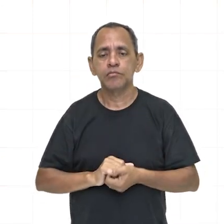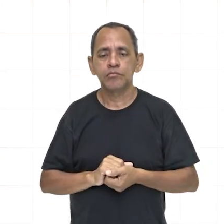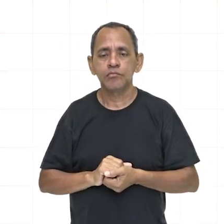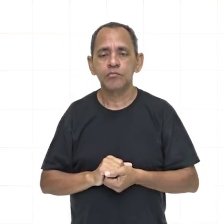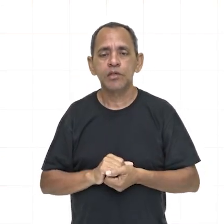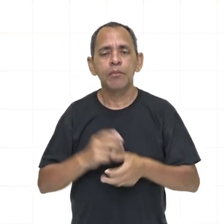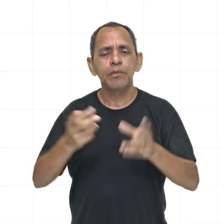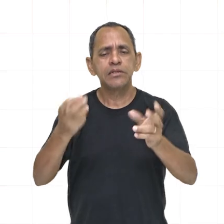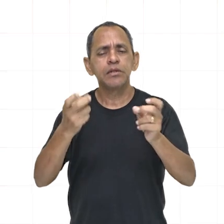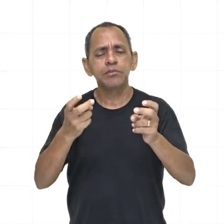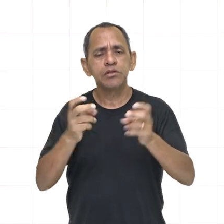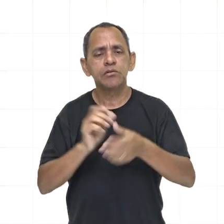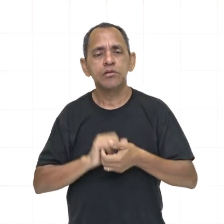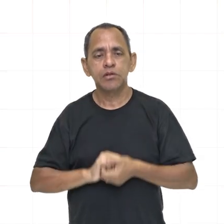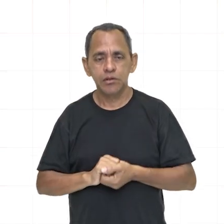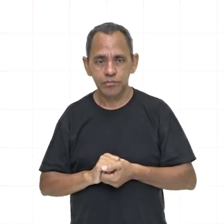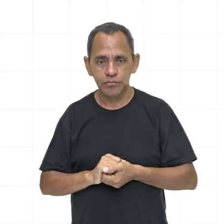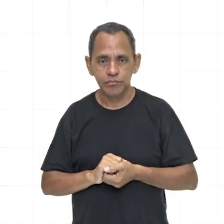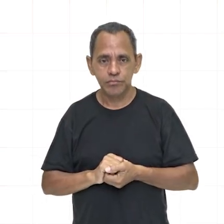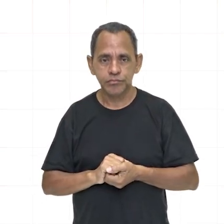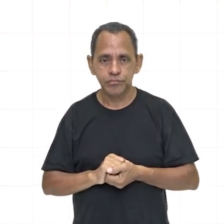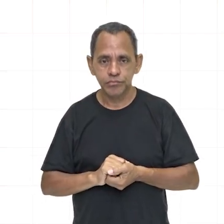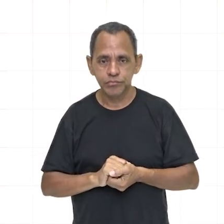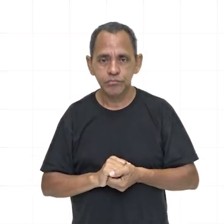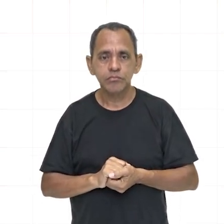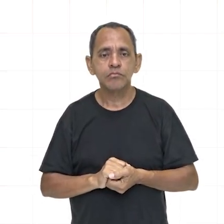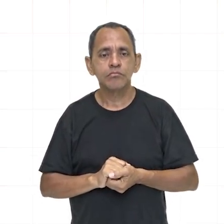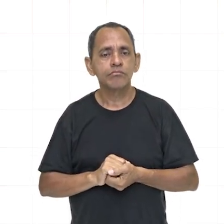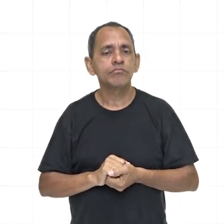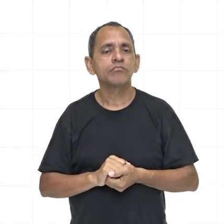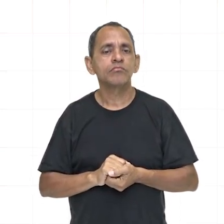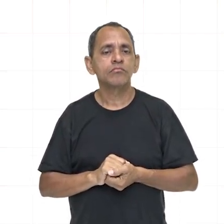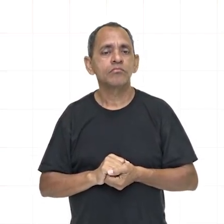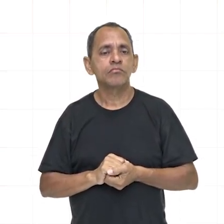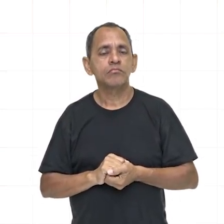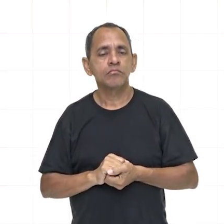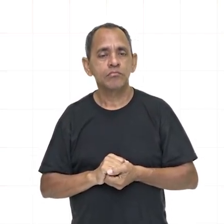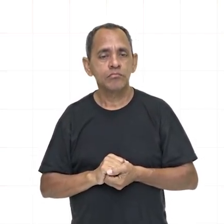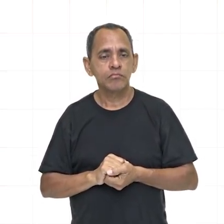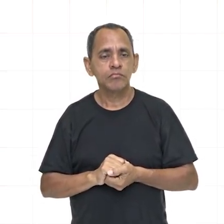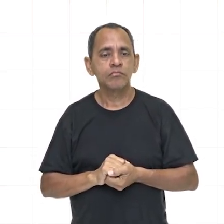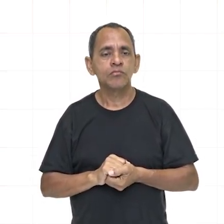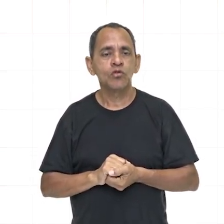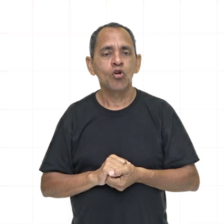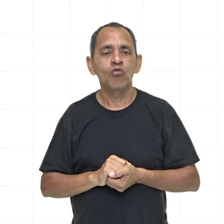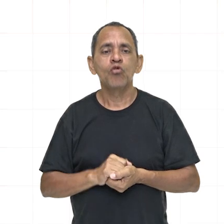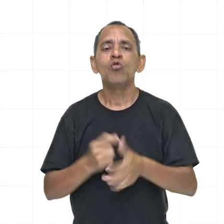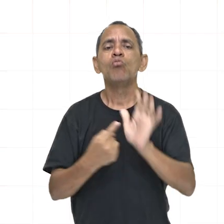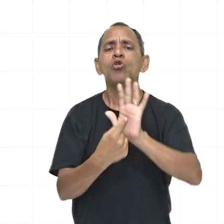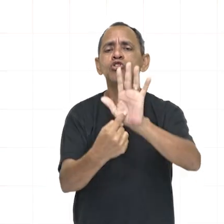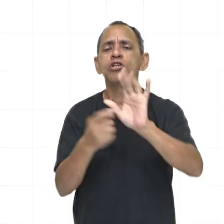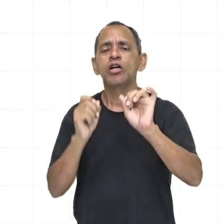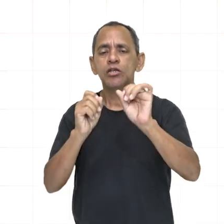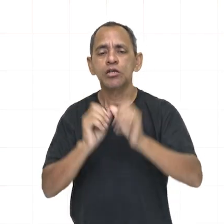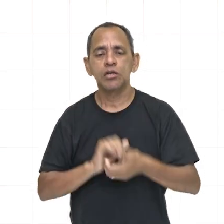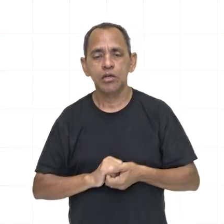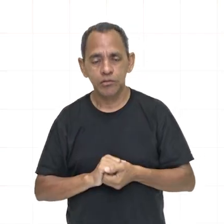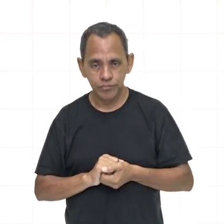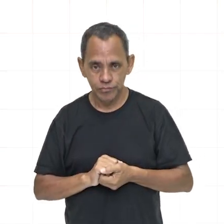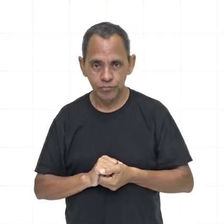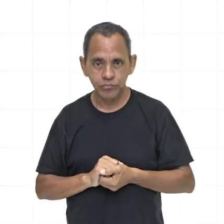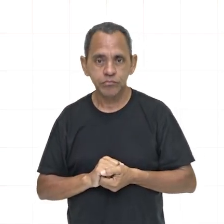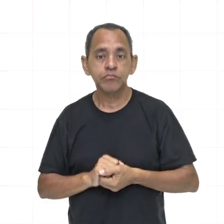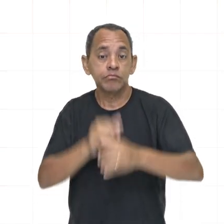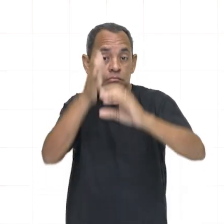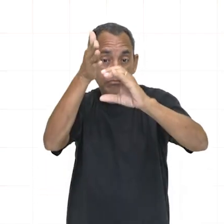do eurocentrismo, que foi reforçada cartograficamente com a instituição do meridiano de Greenwich, né, que é o meridiano